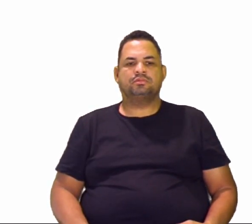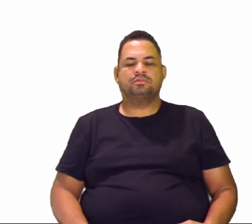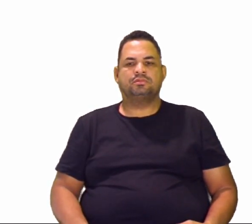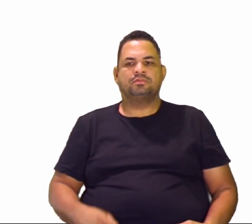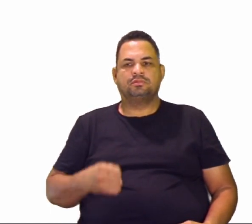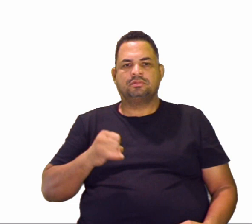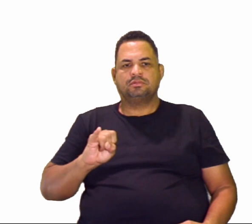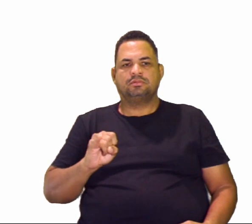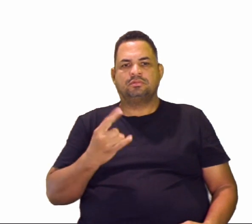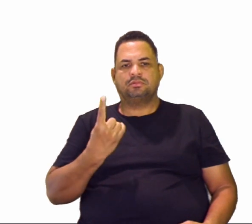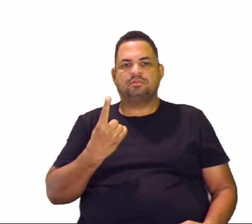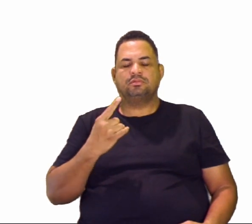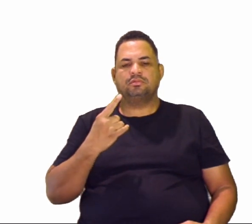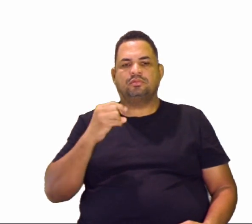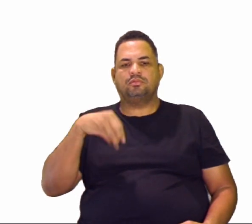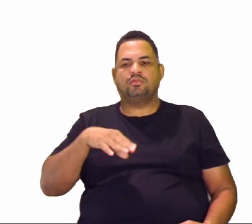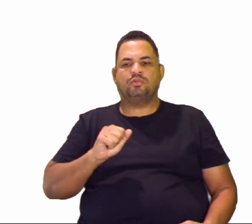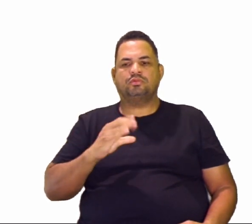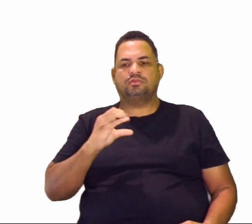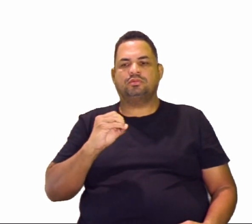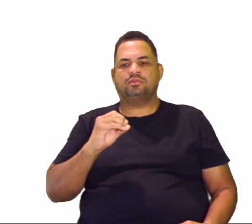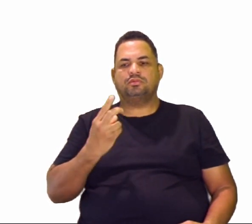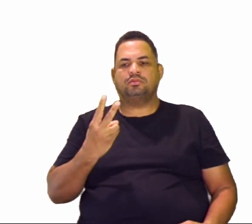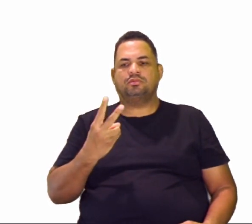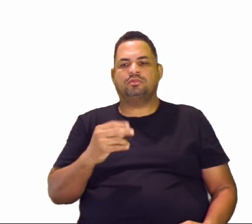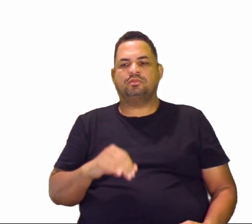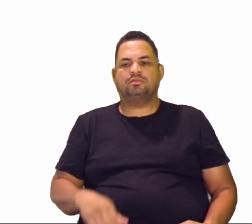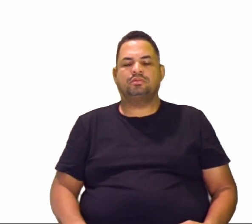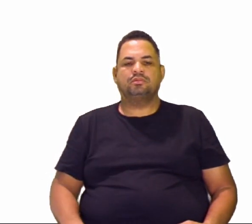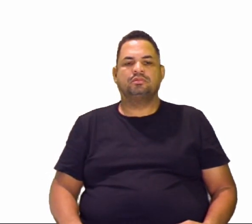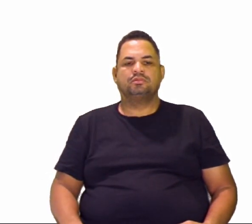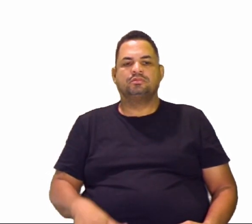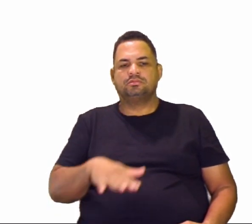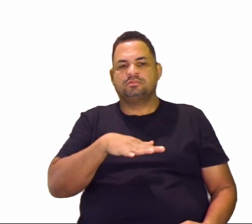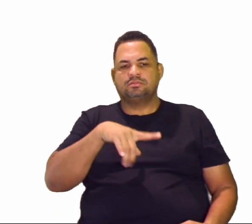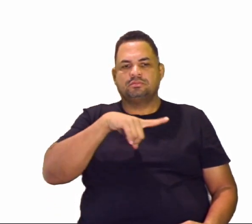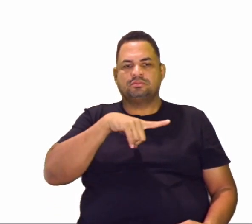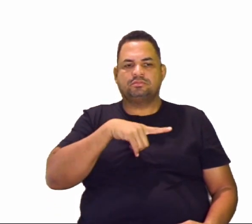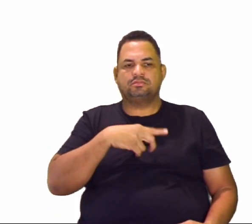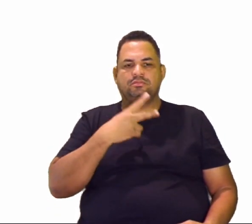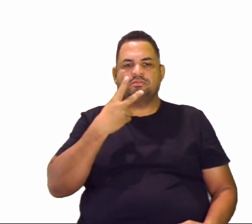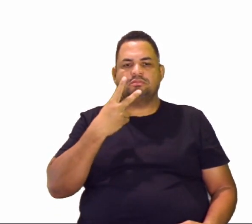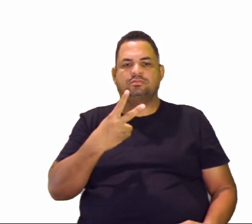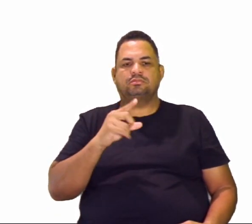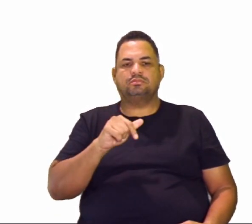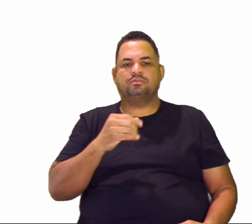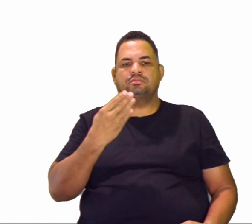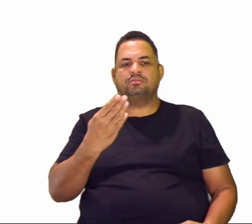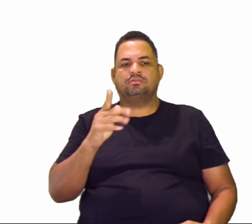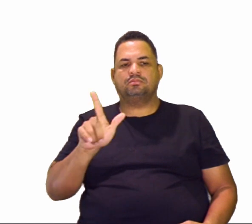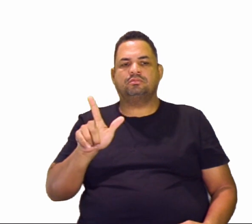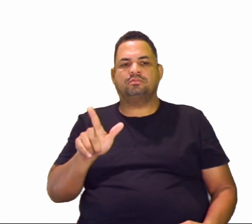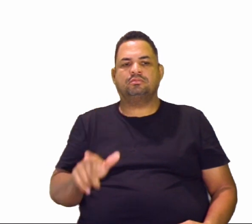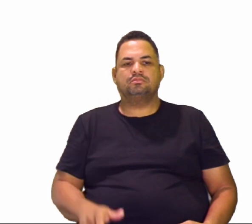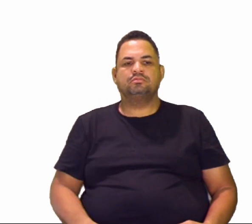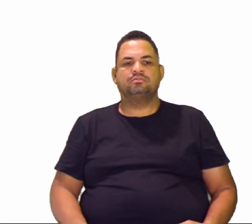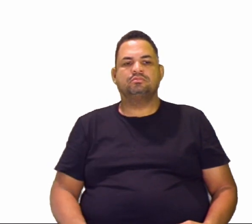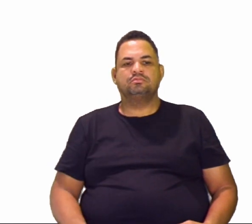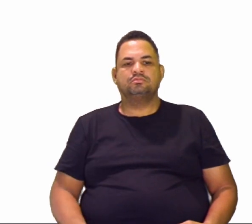Se o mol de CO2, ele ocupa 22,4